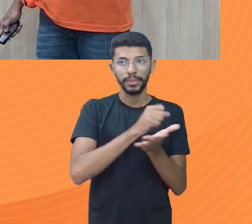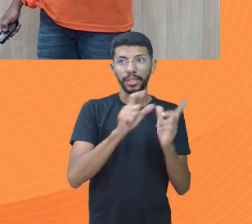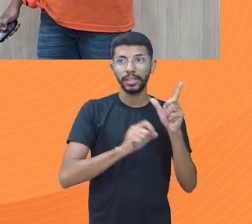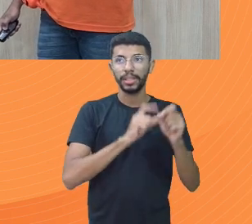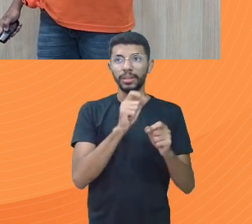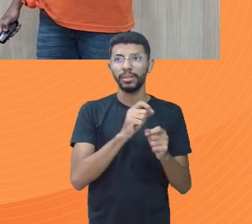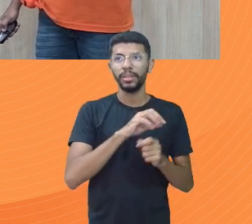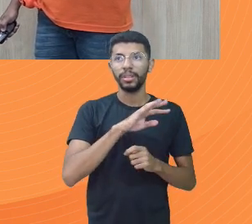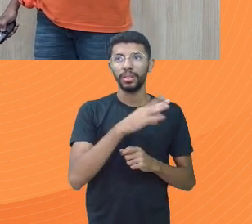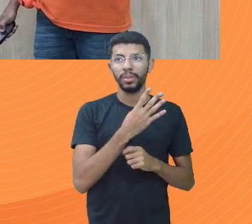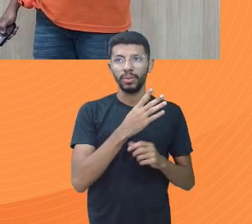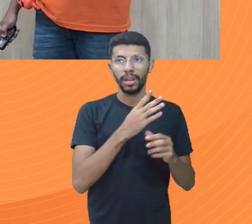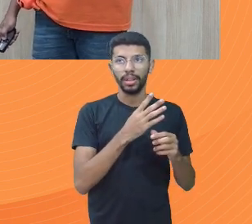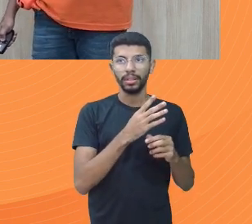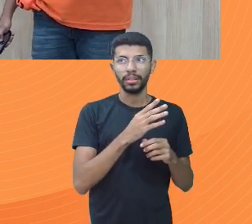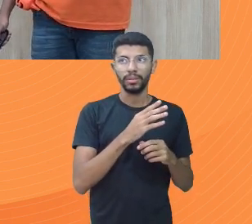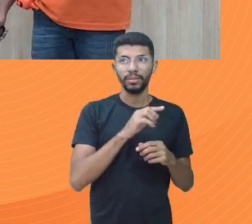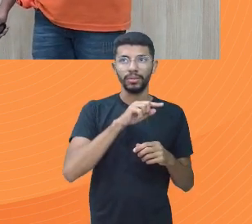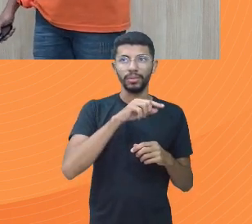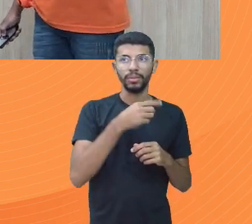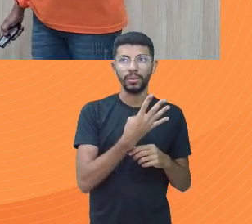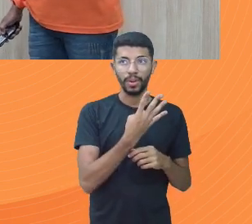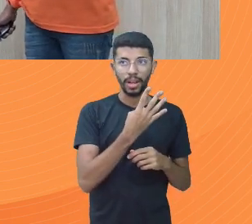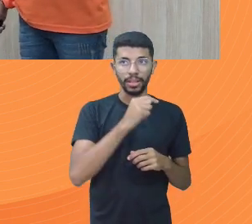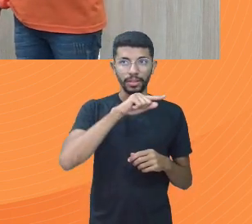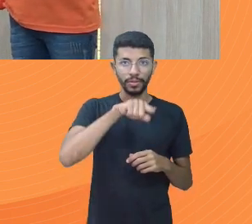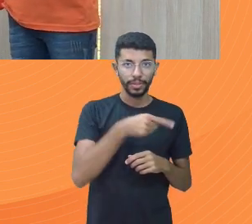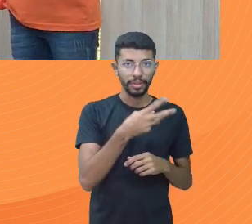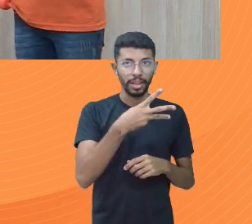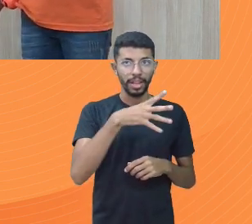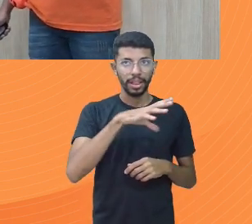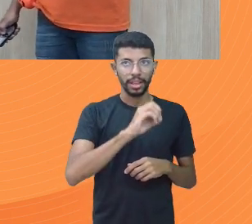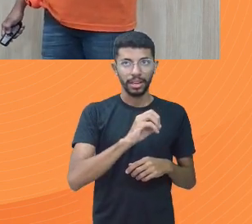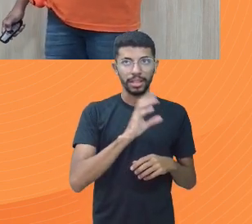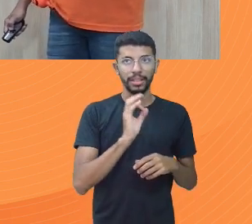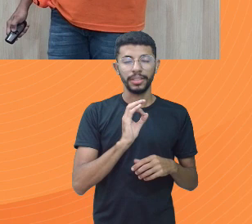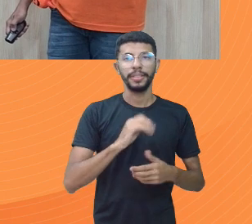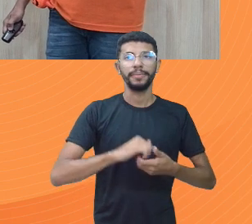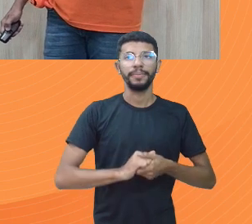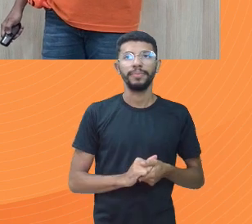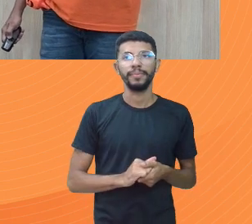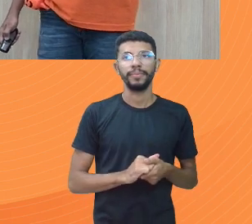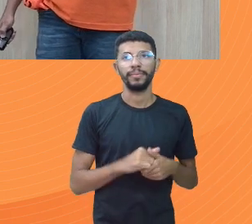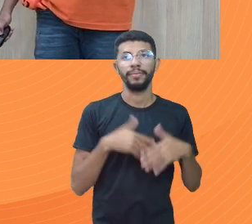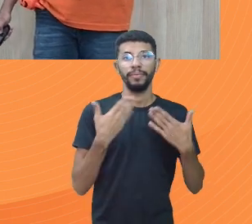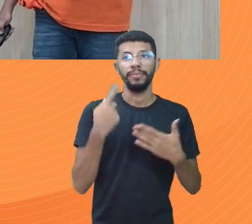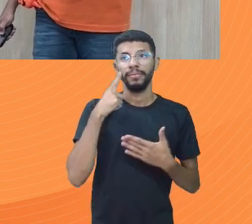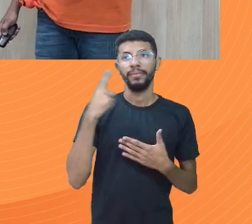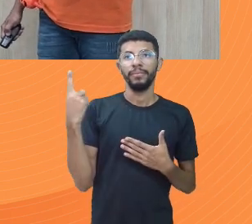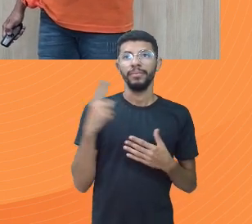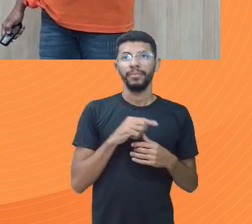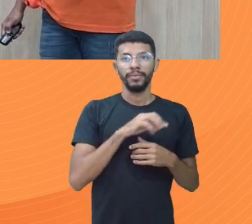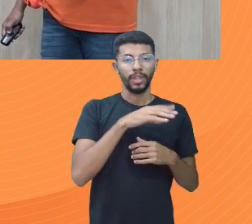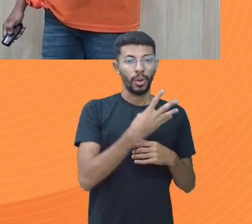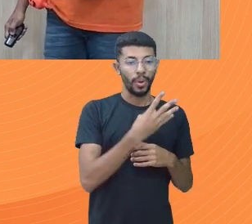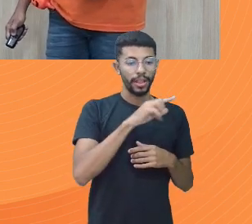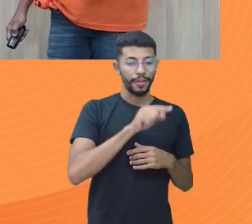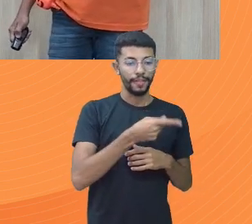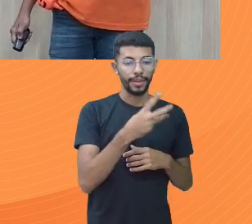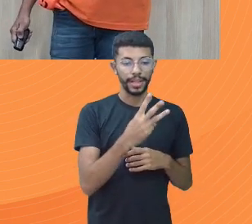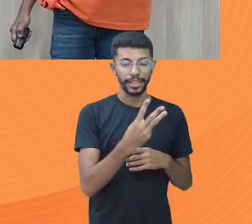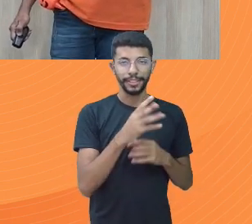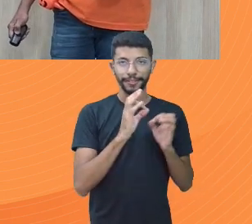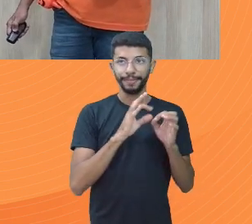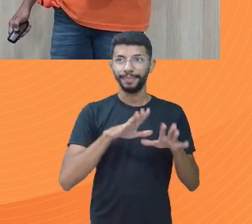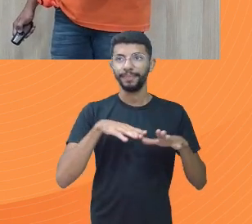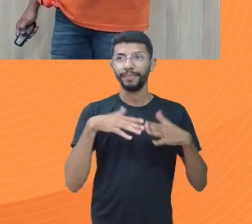4,20 metros, ou 4,30 metros, desculpa. Então, eu vou colocar lá 4,3. E